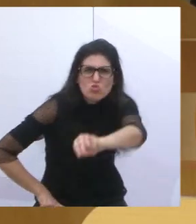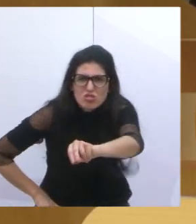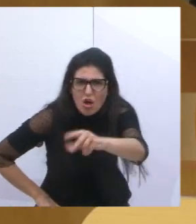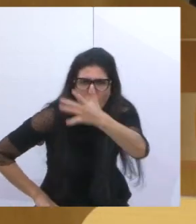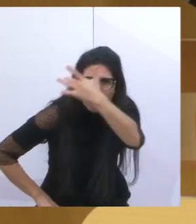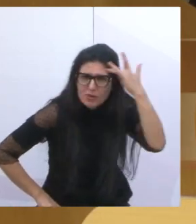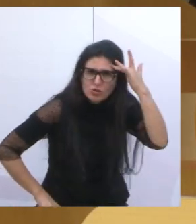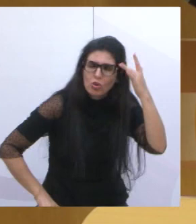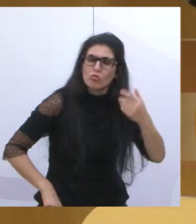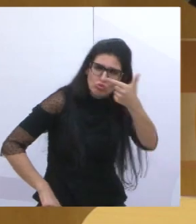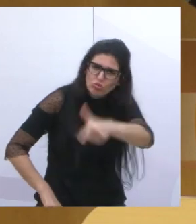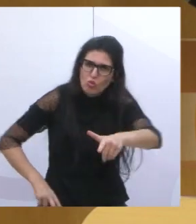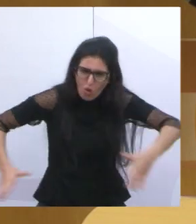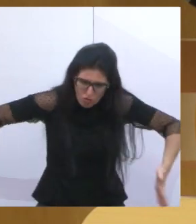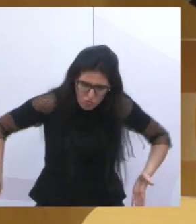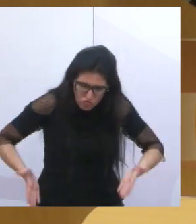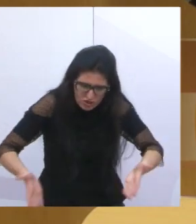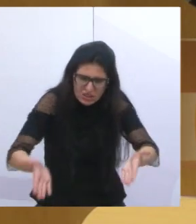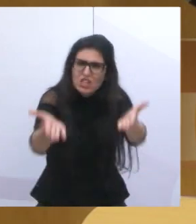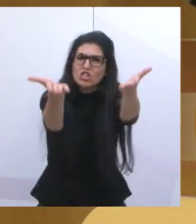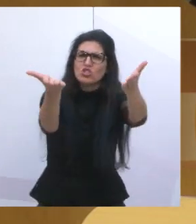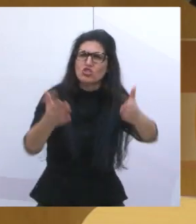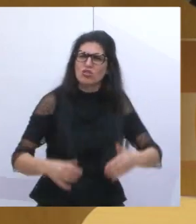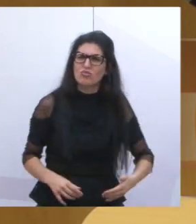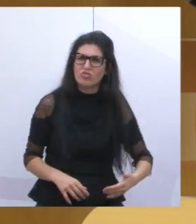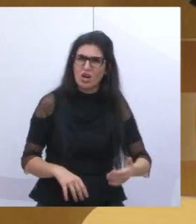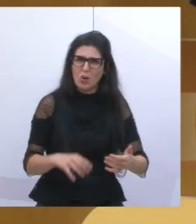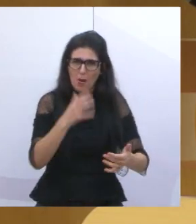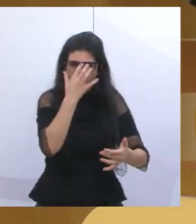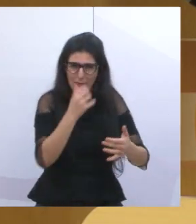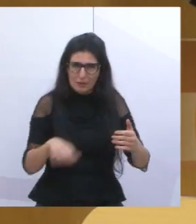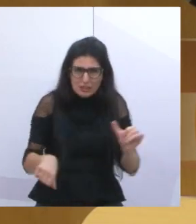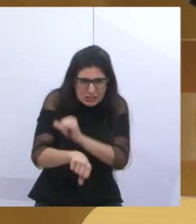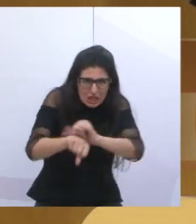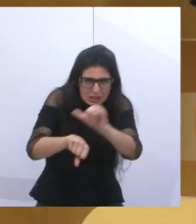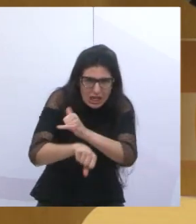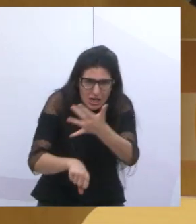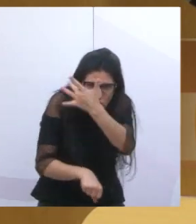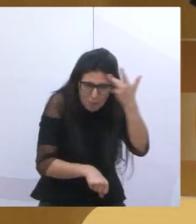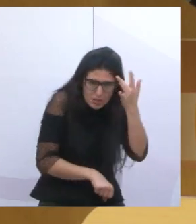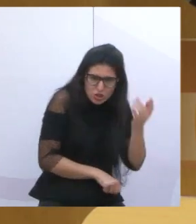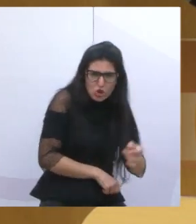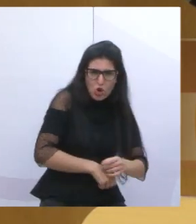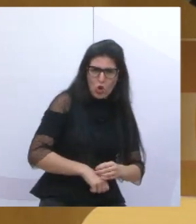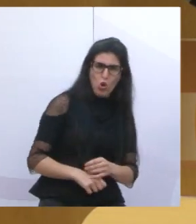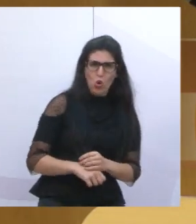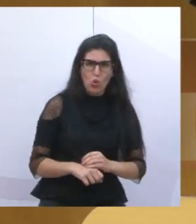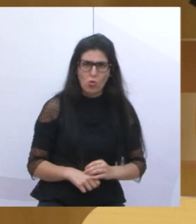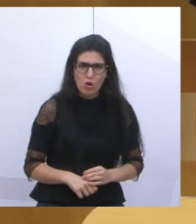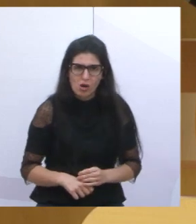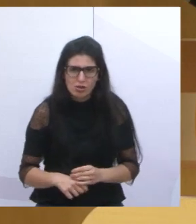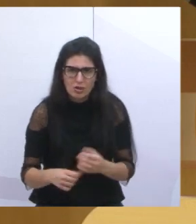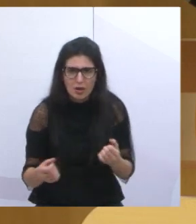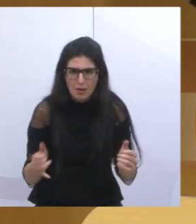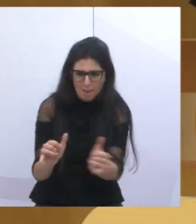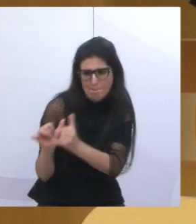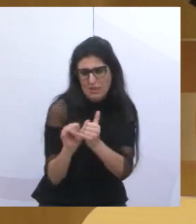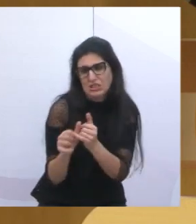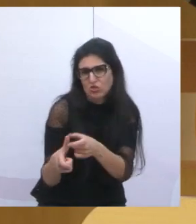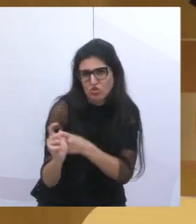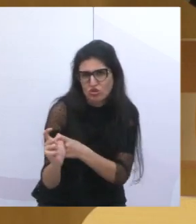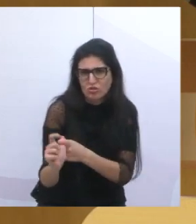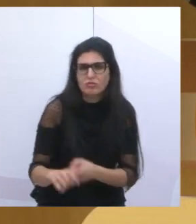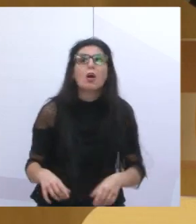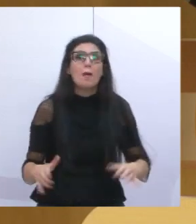vocês estão incentivando o mal pagador. Me desculpe, eu já disse, tem muita gente que não pode pagar, porque de fato não pode. E essas pessoas a